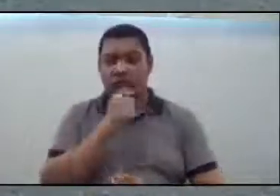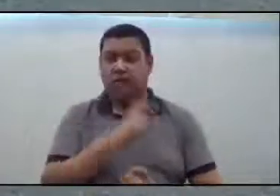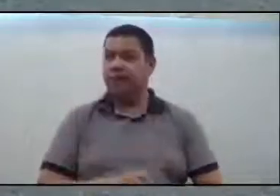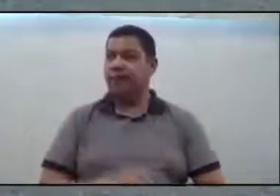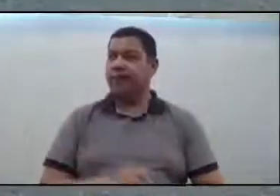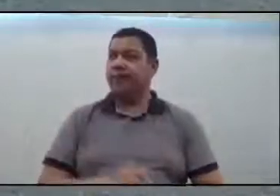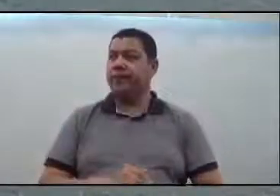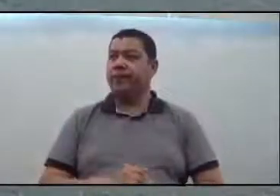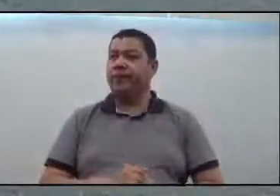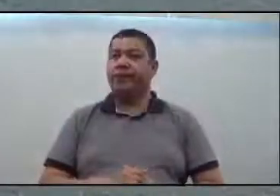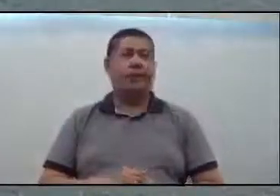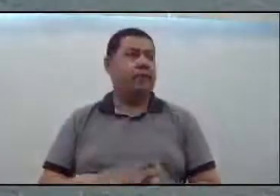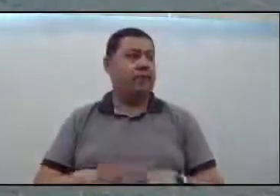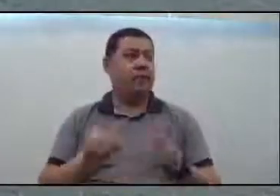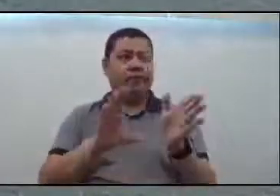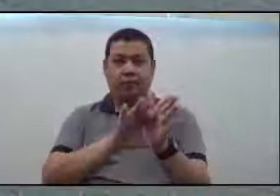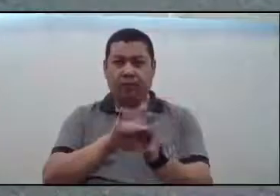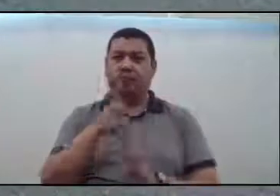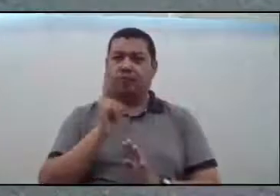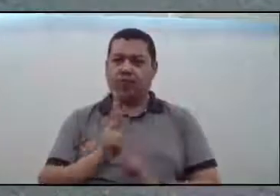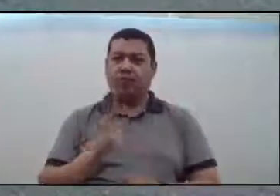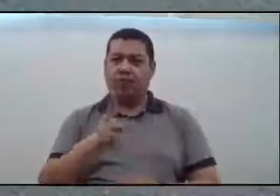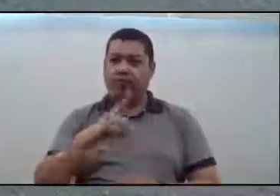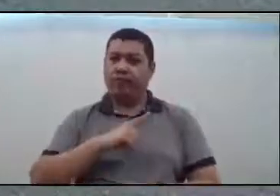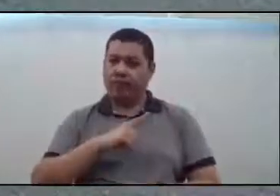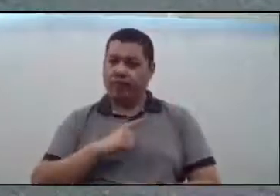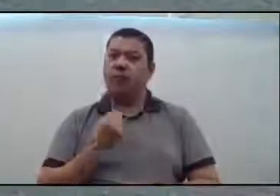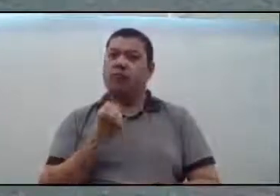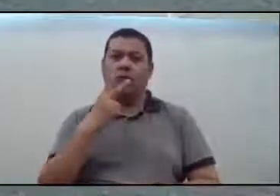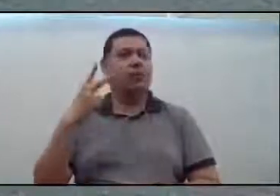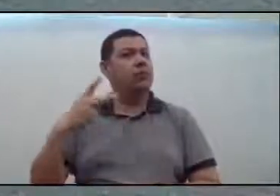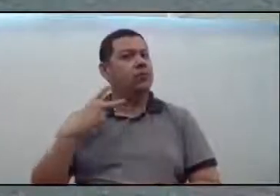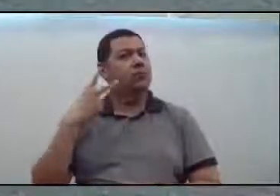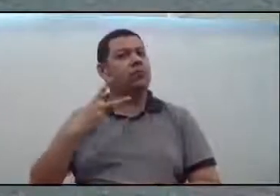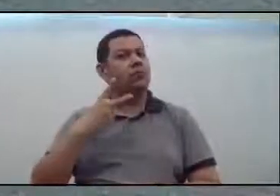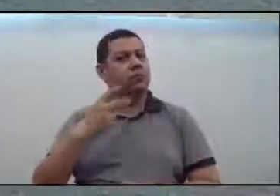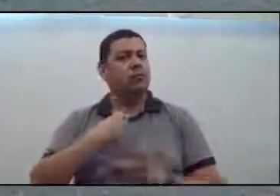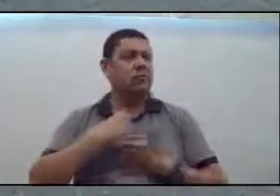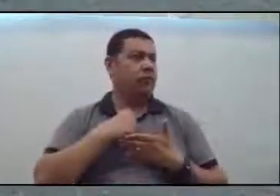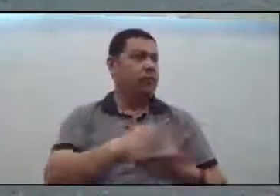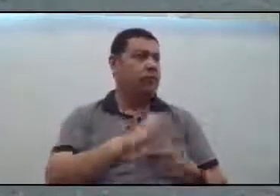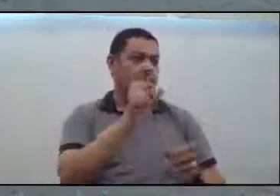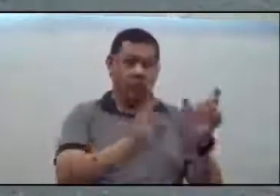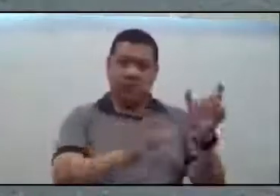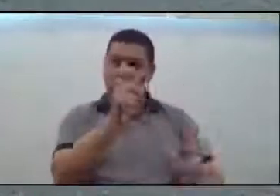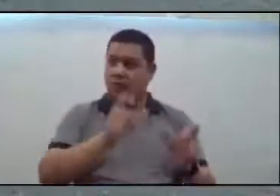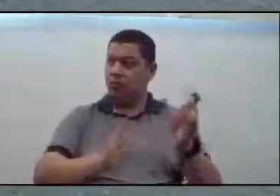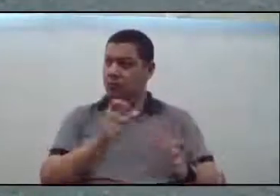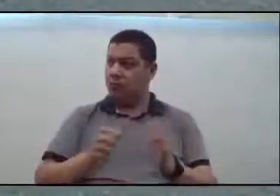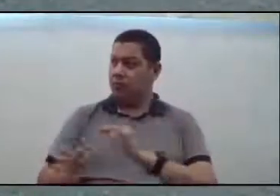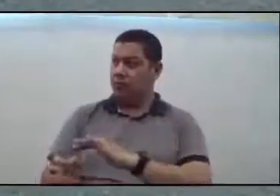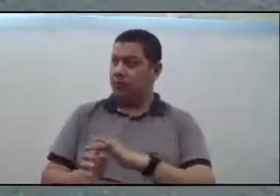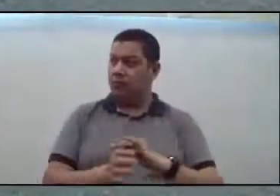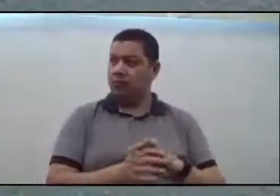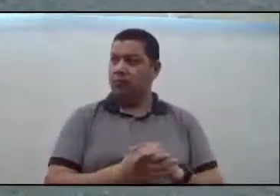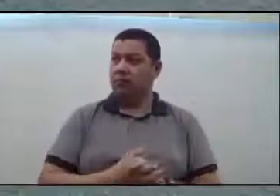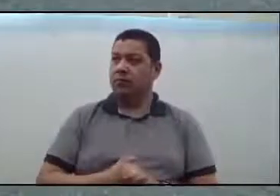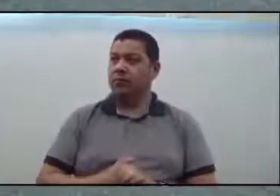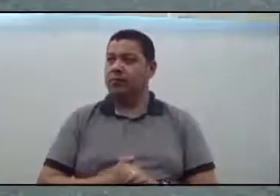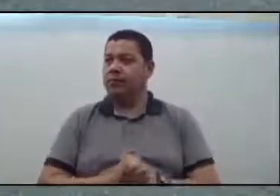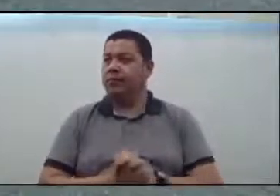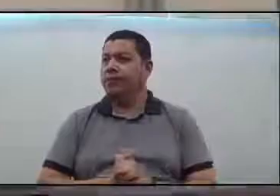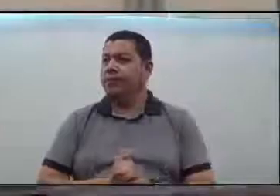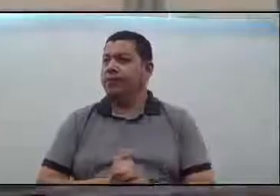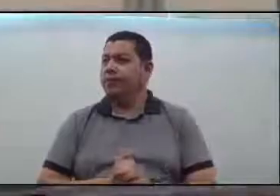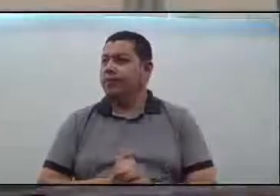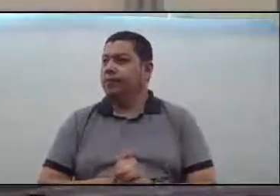mas Cacoal sempre teve bons vereadores em defesa do nosso povo. Vereador, consegue uma parte, por favor? Pois não,